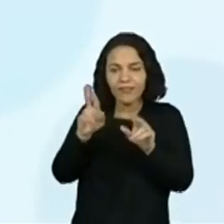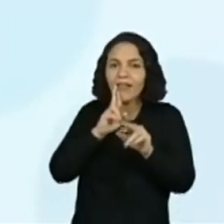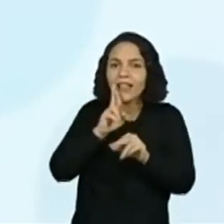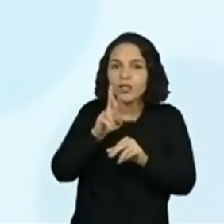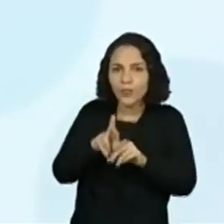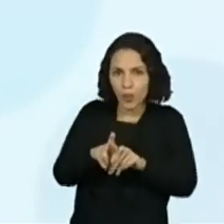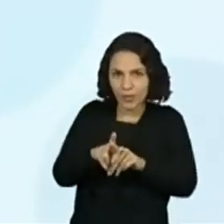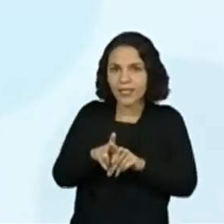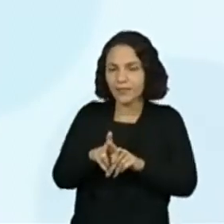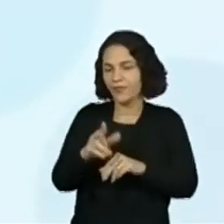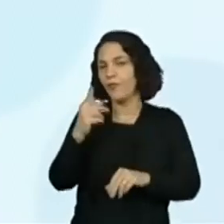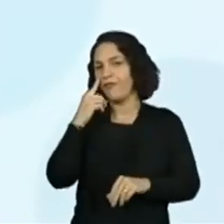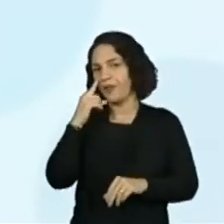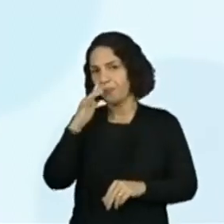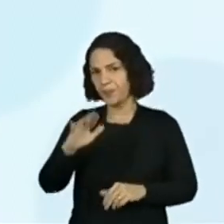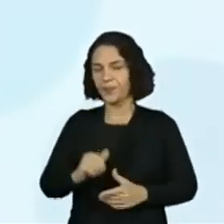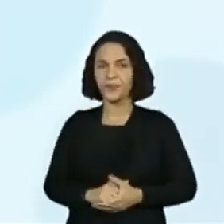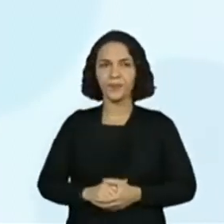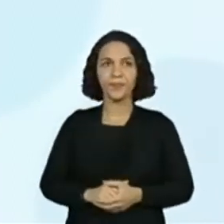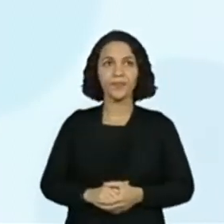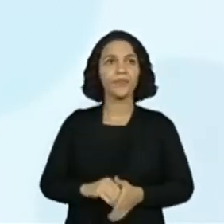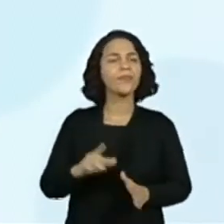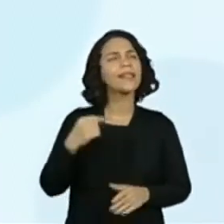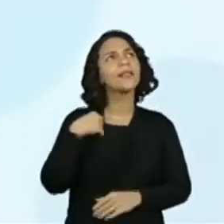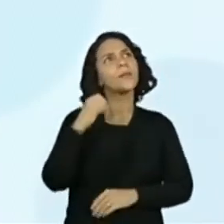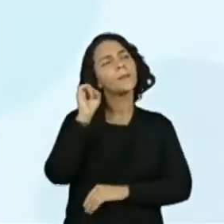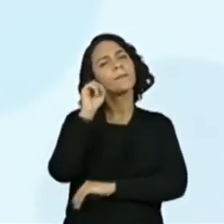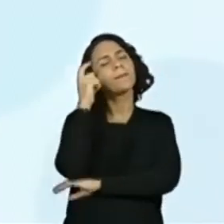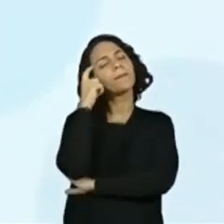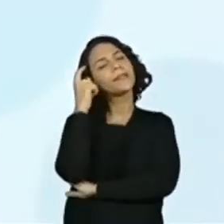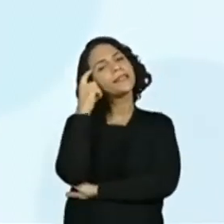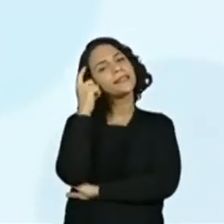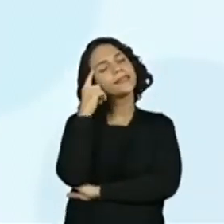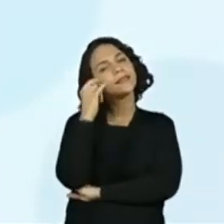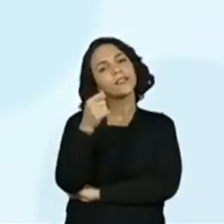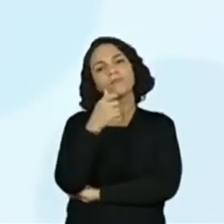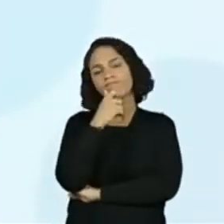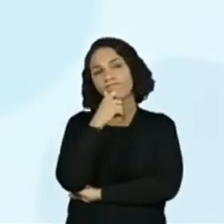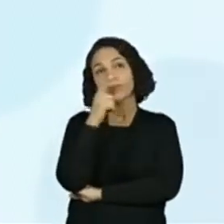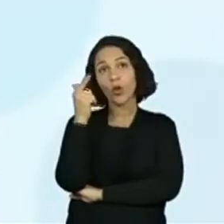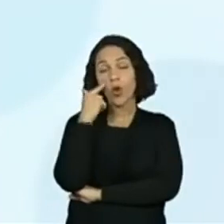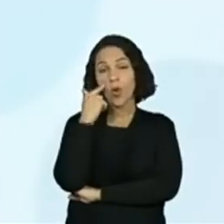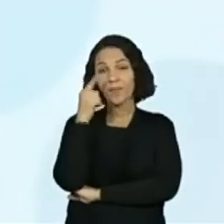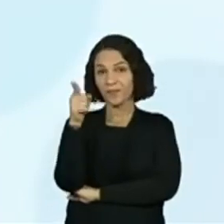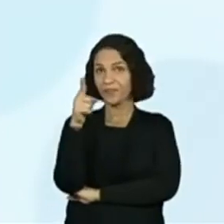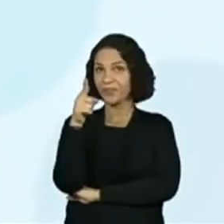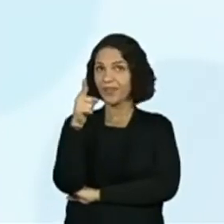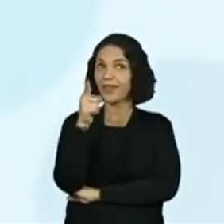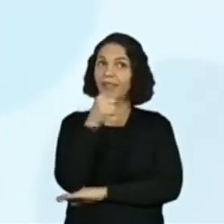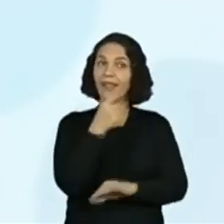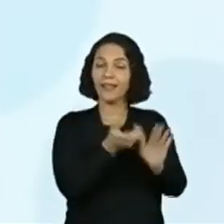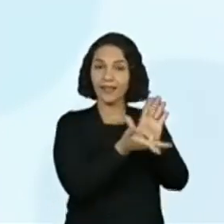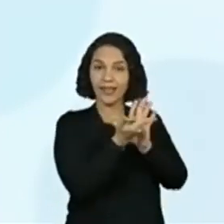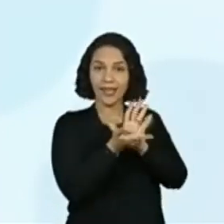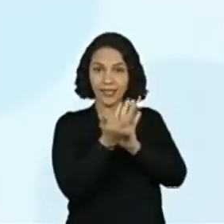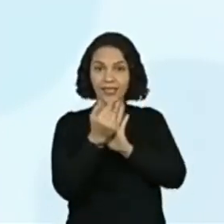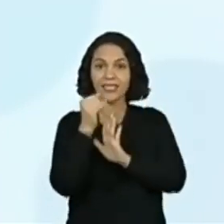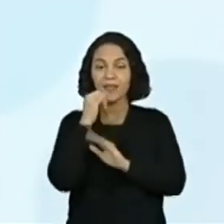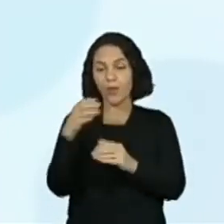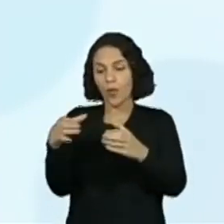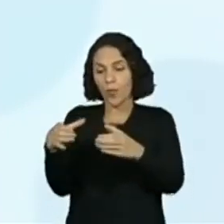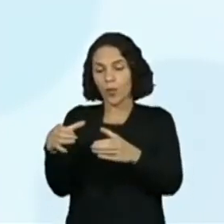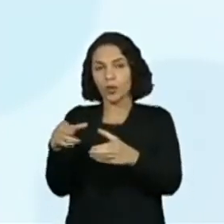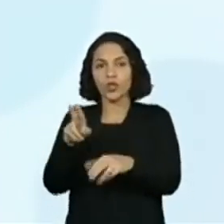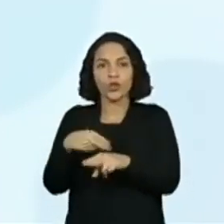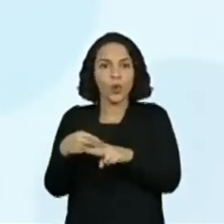Ana Clara. Eu posso pensar inicialmente, através das figuras, que eu posso combinar esse bolo de